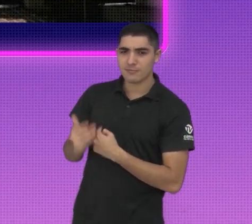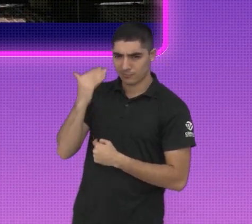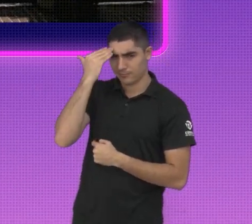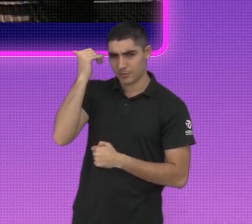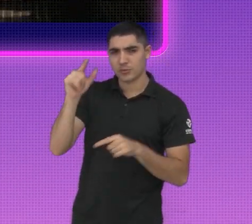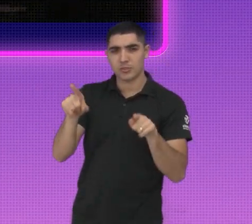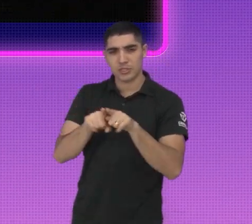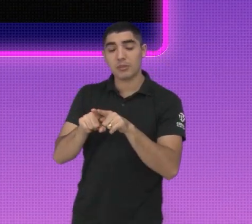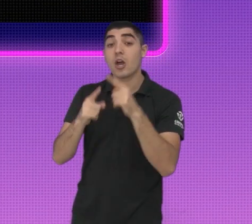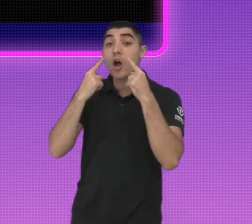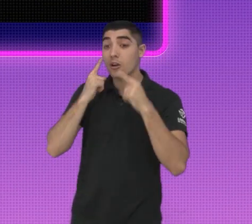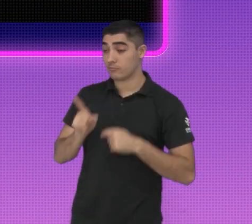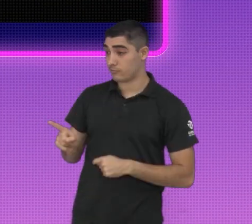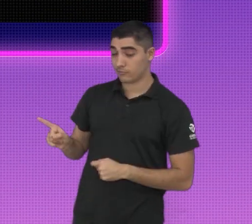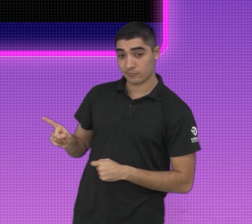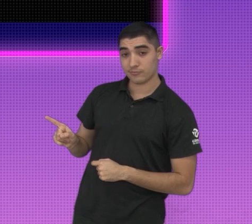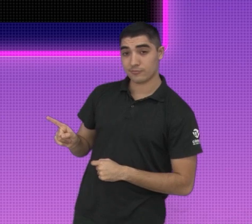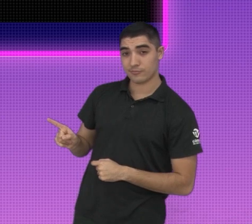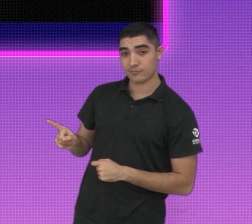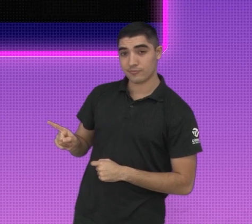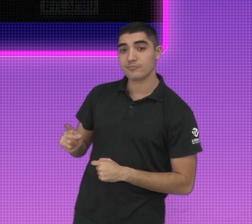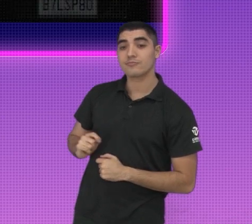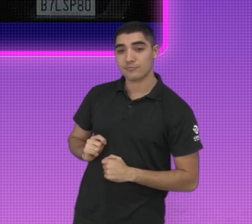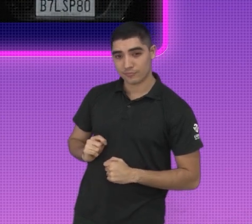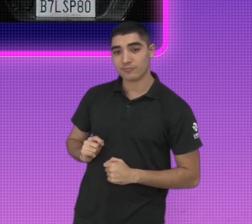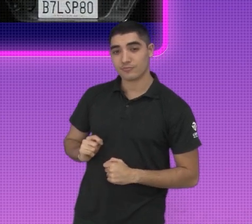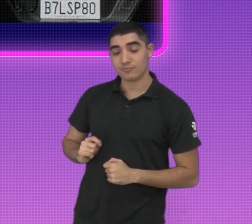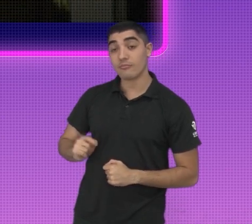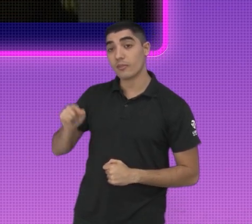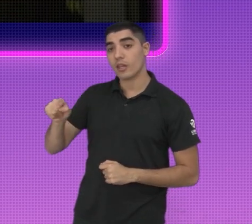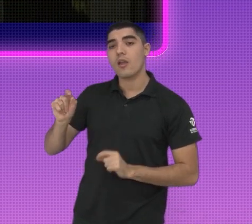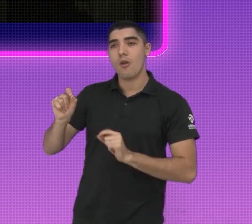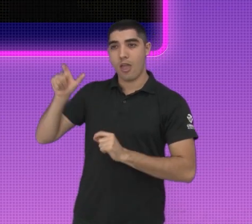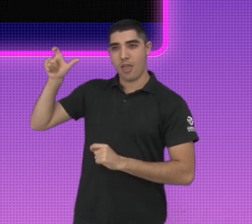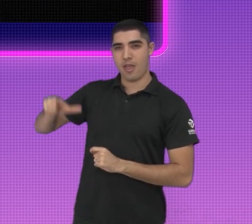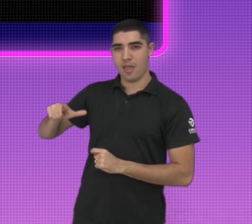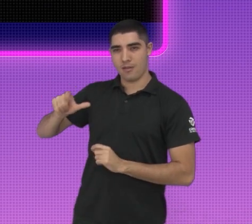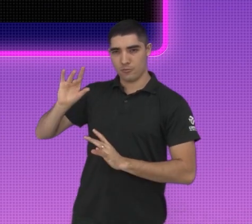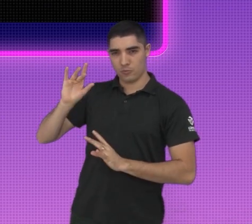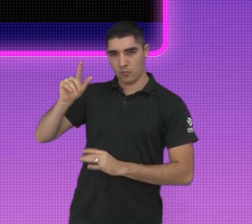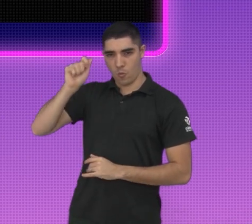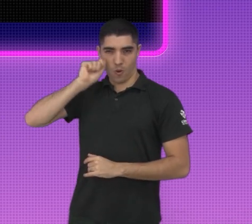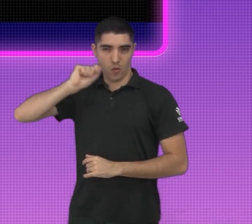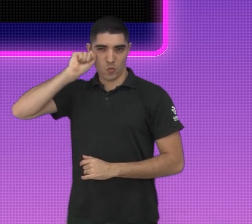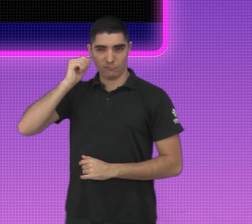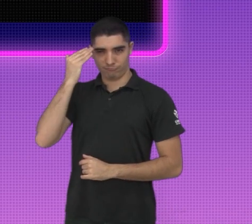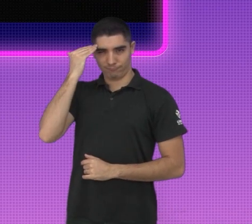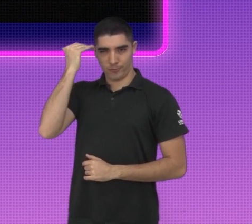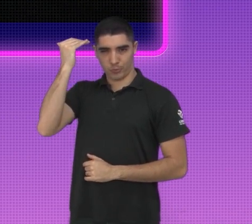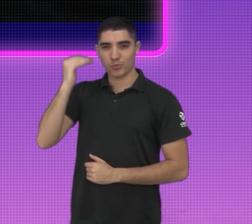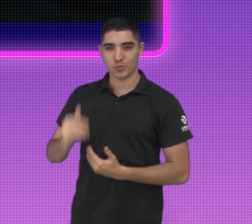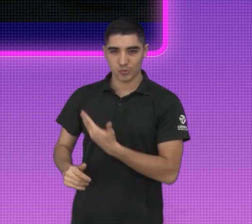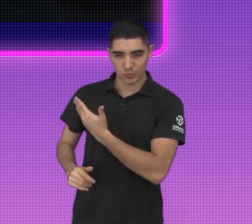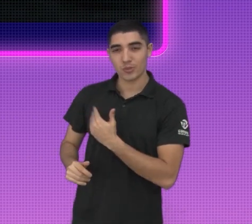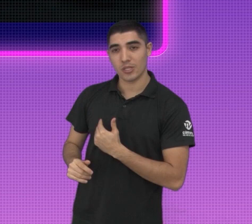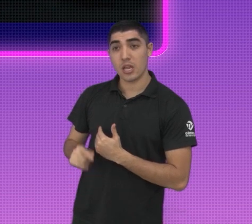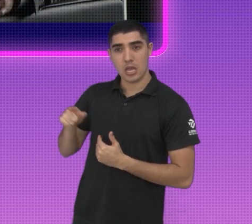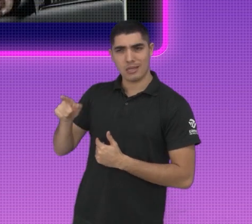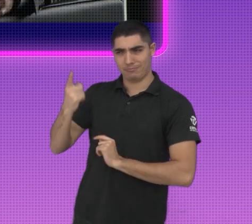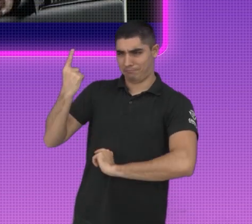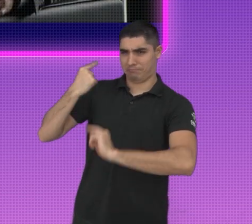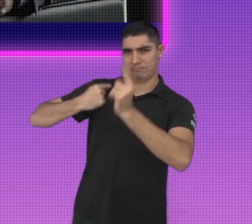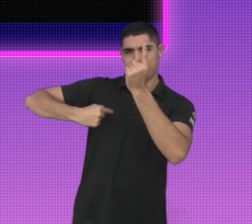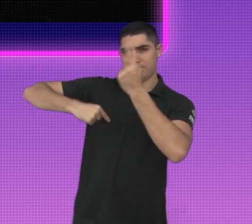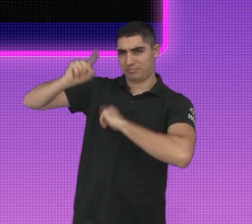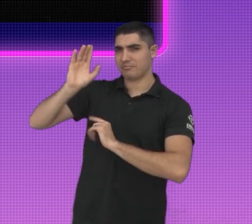ganhou bastante destaque também, que é Terremoto, a Falha de San Andreas, que é com The Rock, inclusive um filme que fez